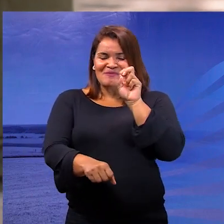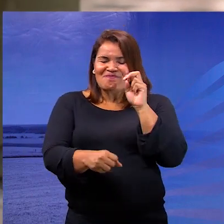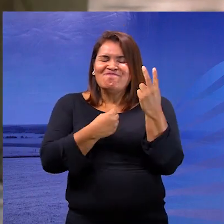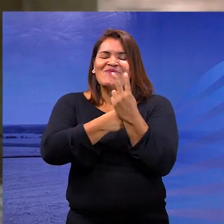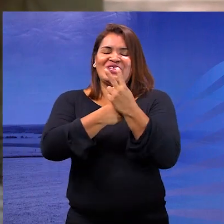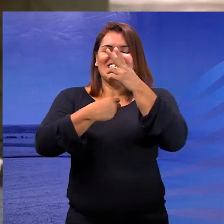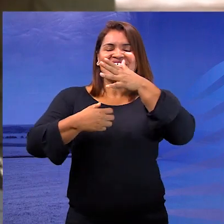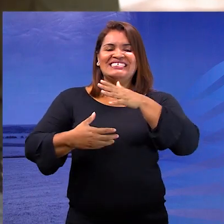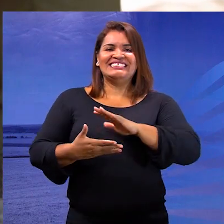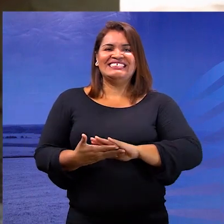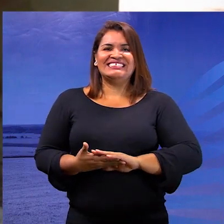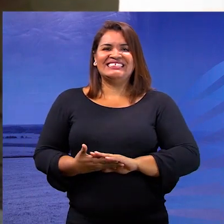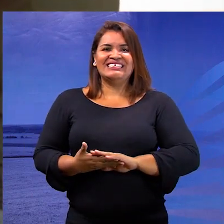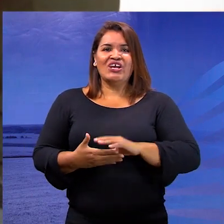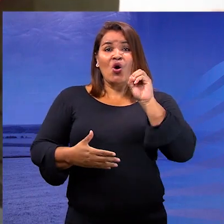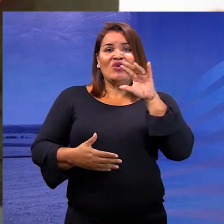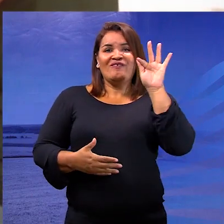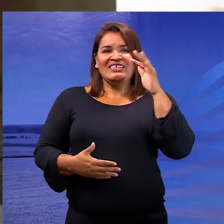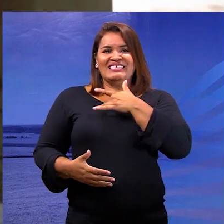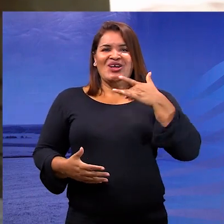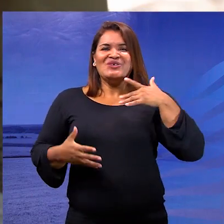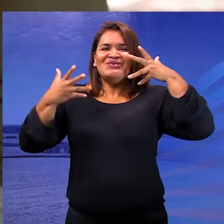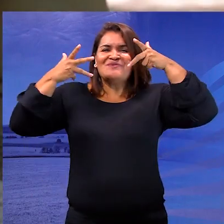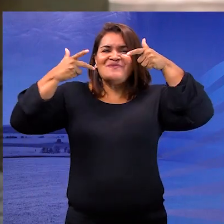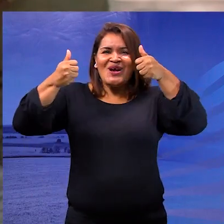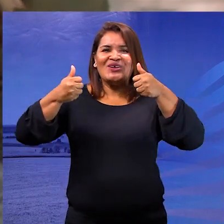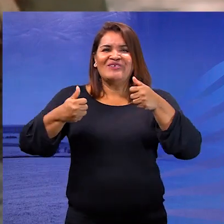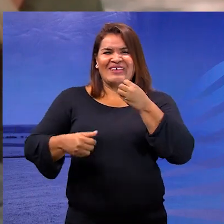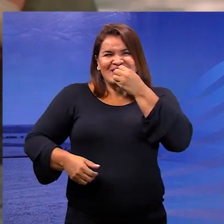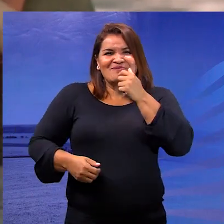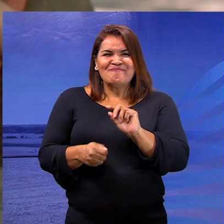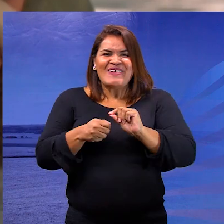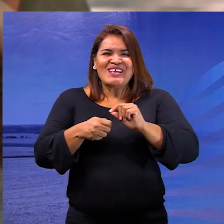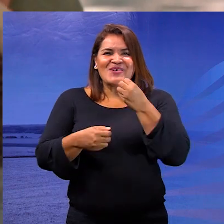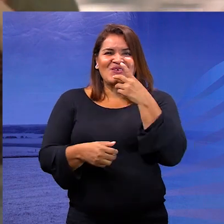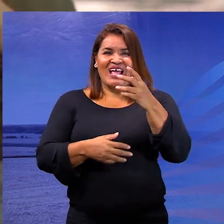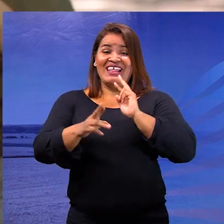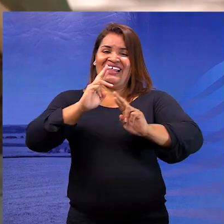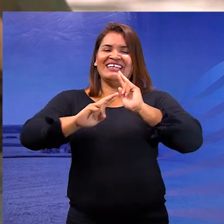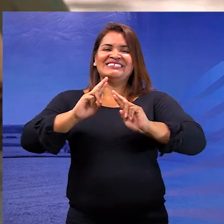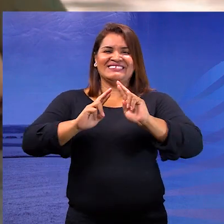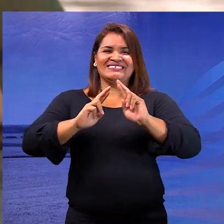protegida. Ouro Fino Saúde Animal. Faz bem cuidar dessa relação.